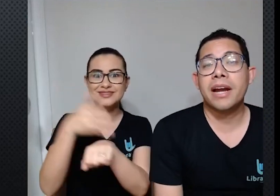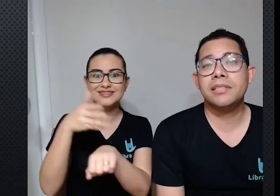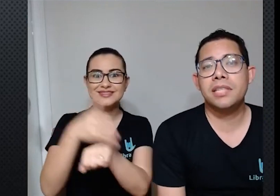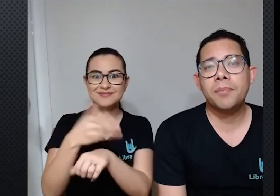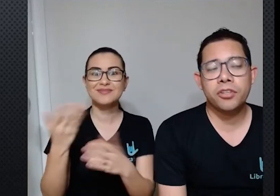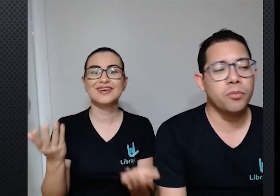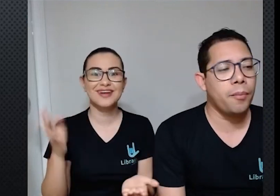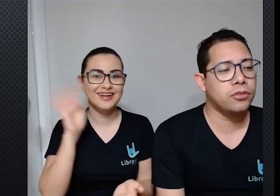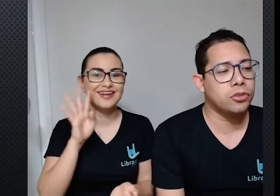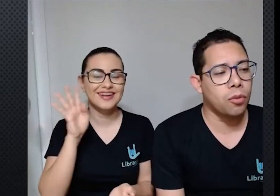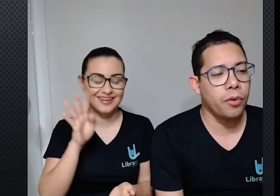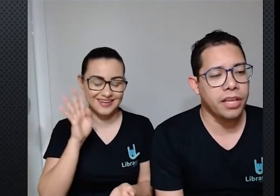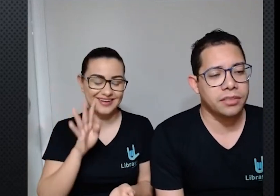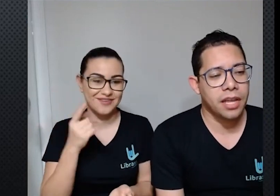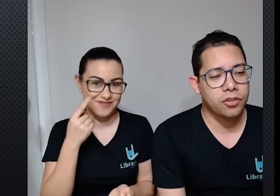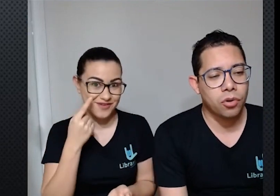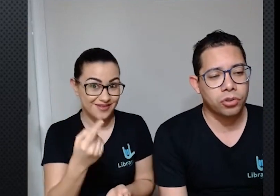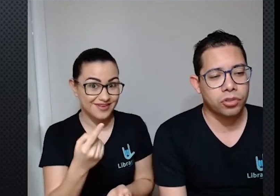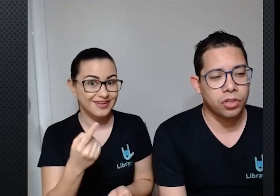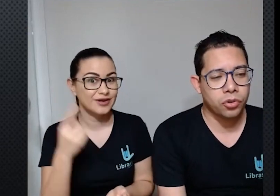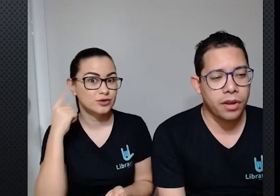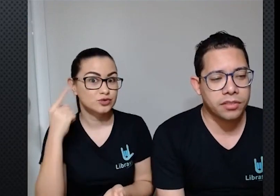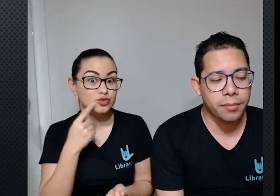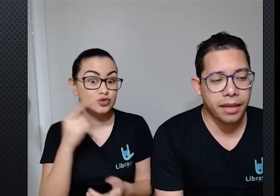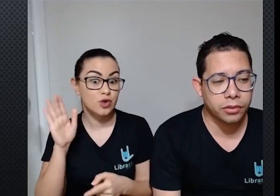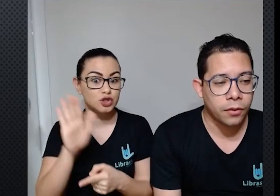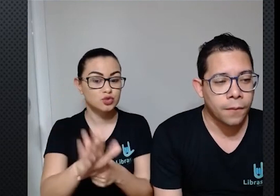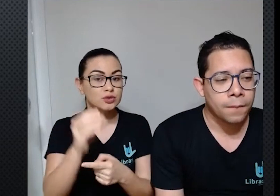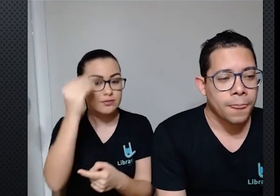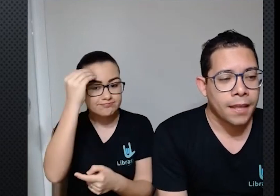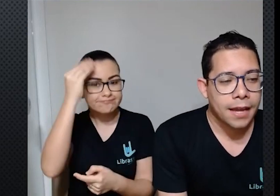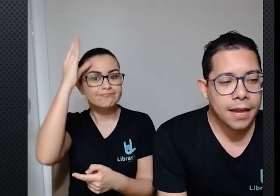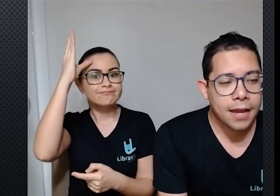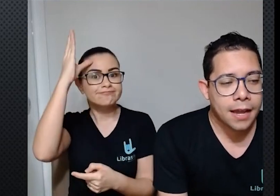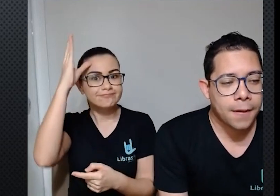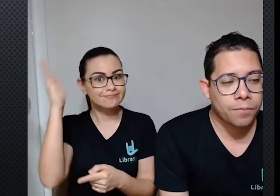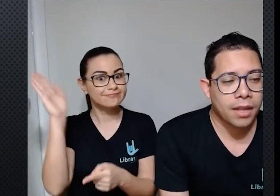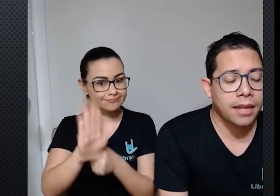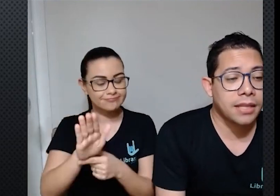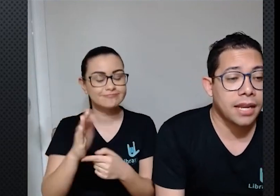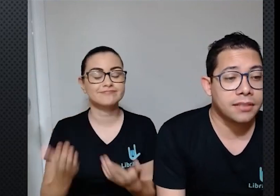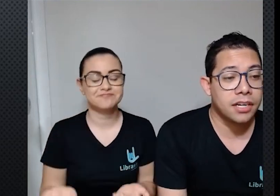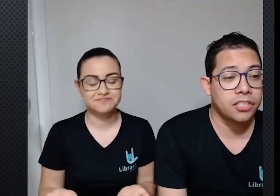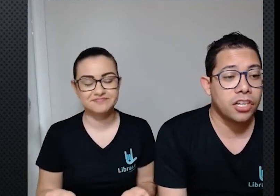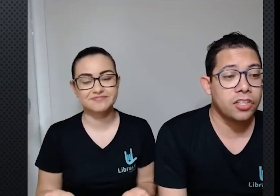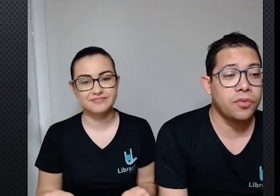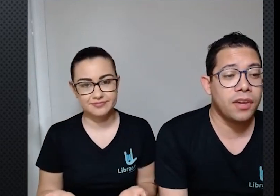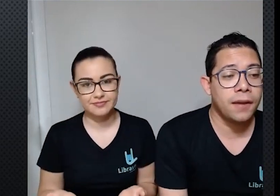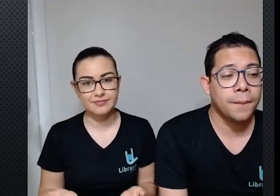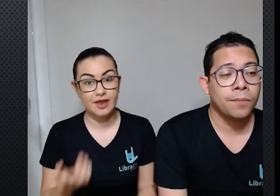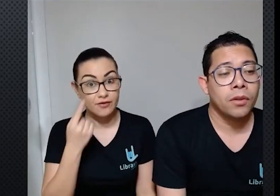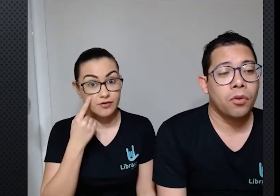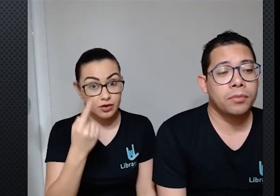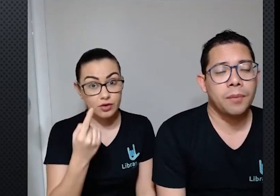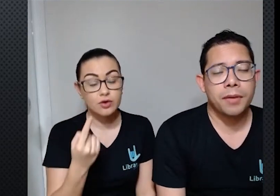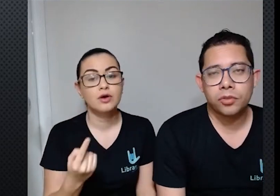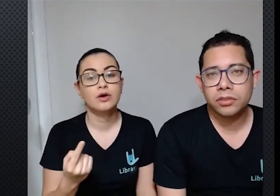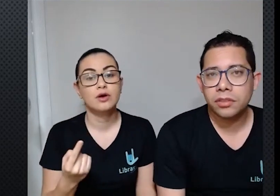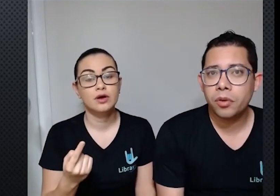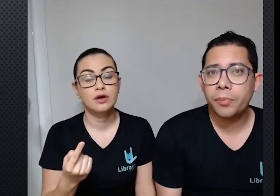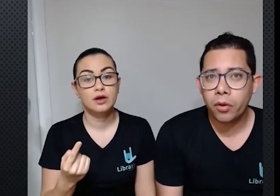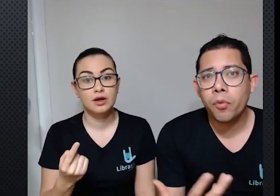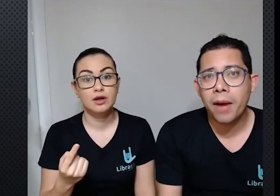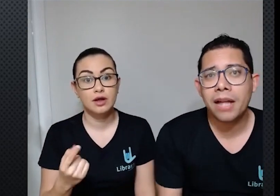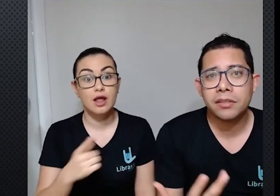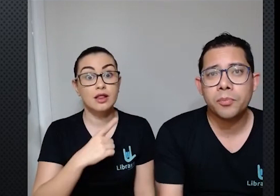ele participa de momentos como esse, né? De construção de conhecimento. É interessante a gente ver como tem pessoas